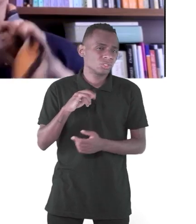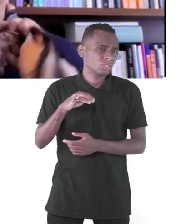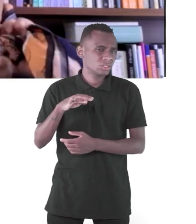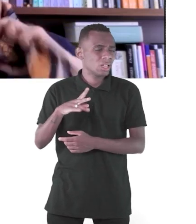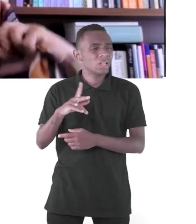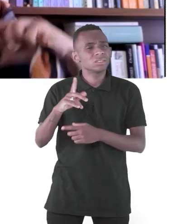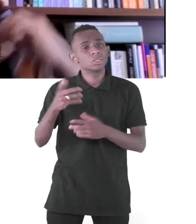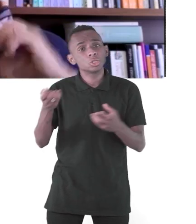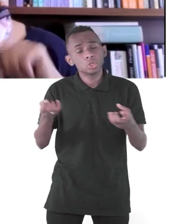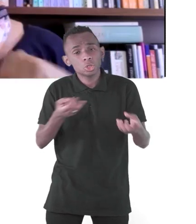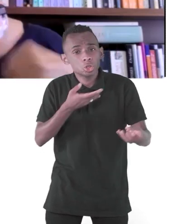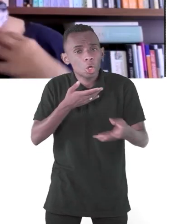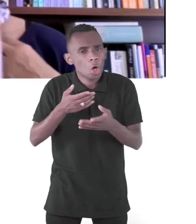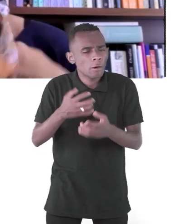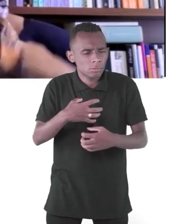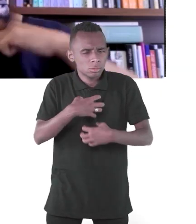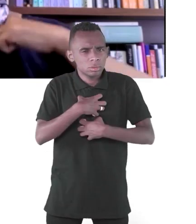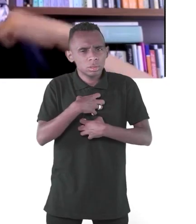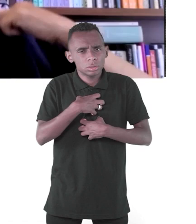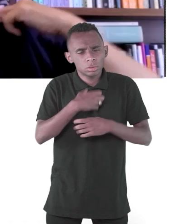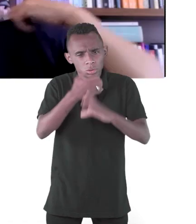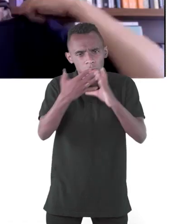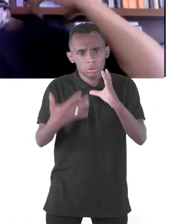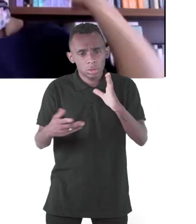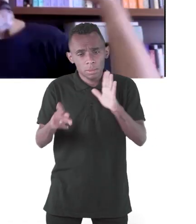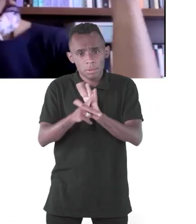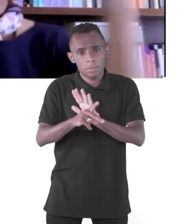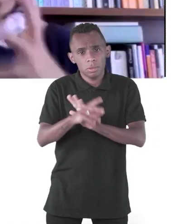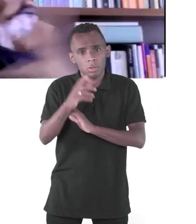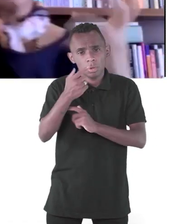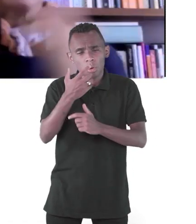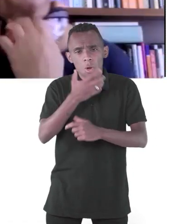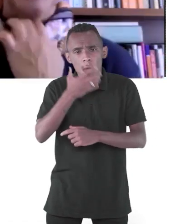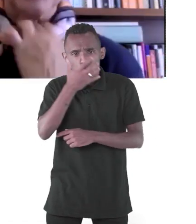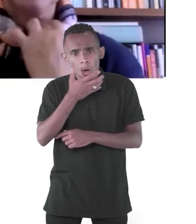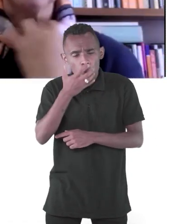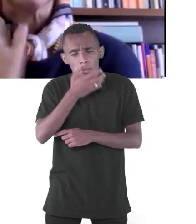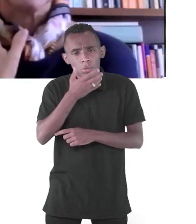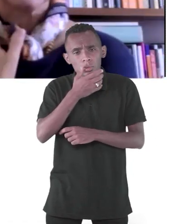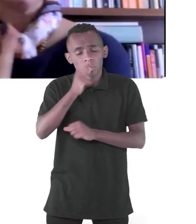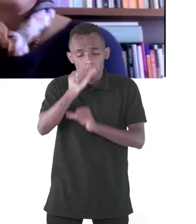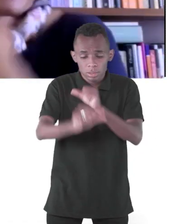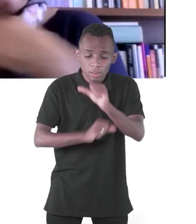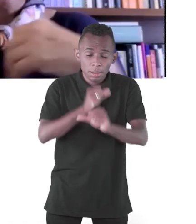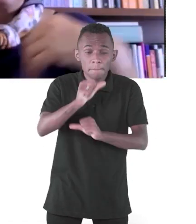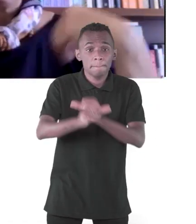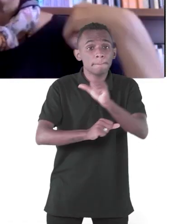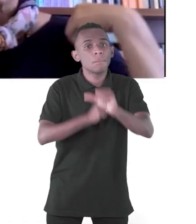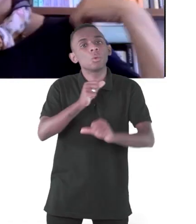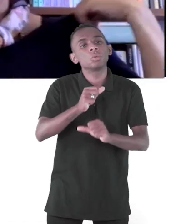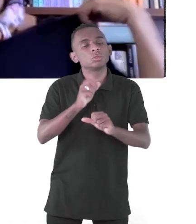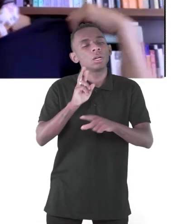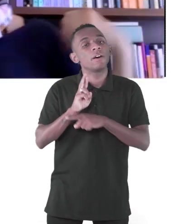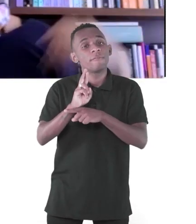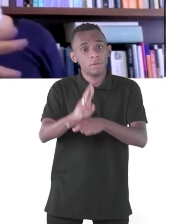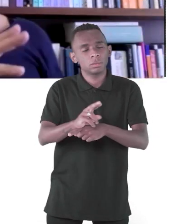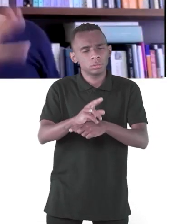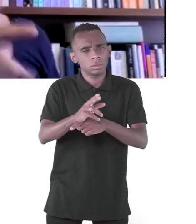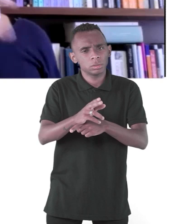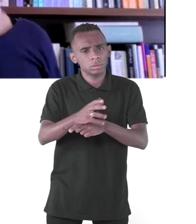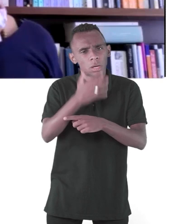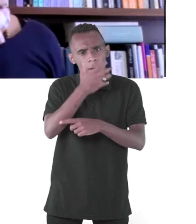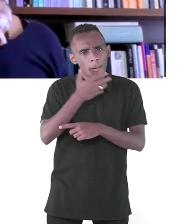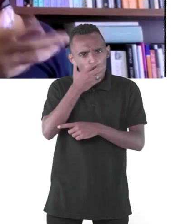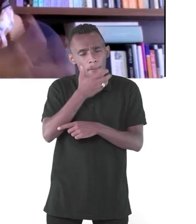jazz contemporâneo que desconstrói um pouco a música que é referência, que é muito lindo.